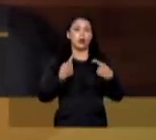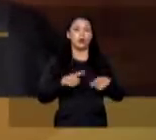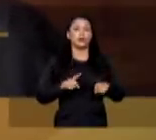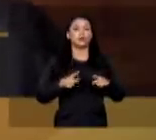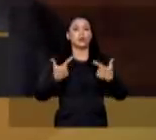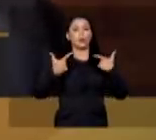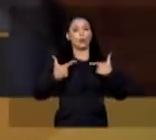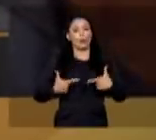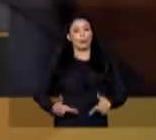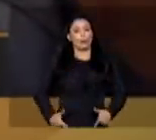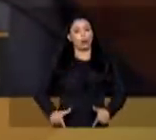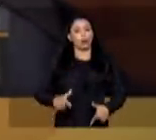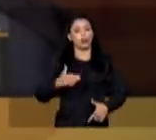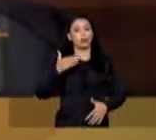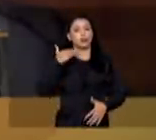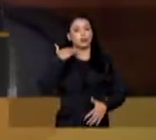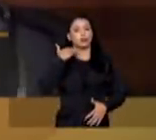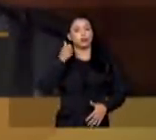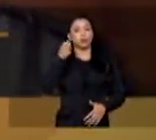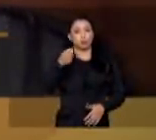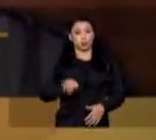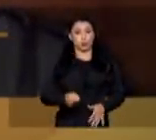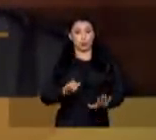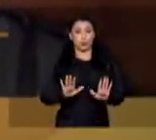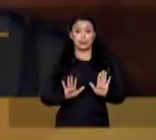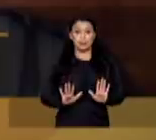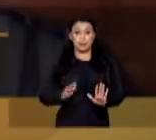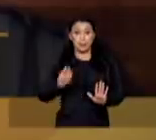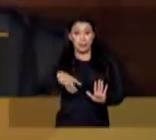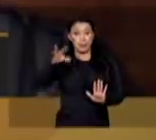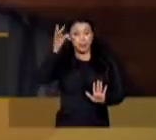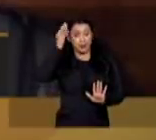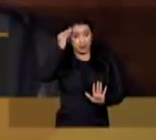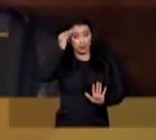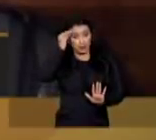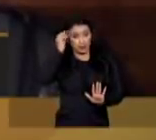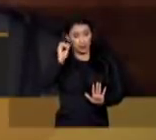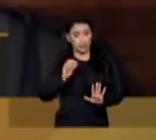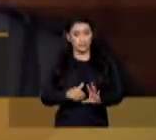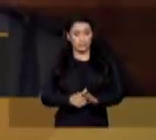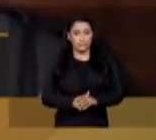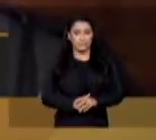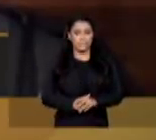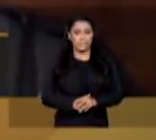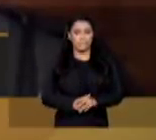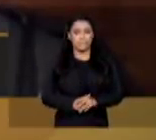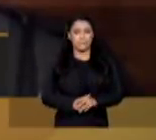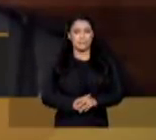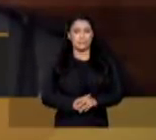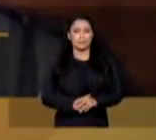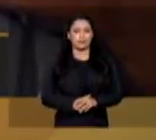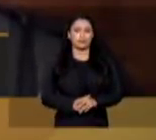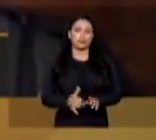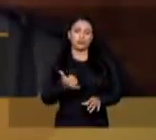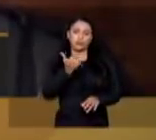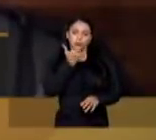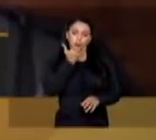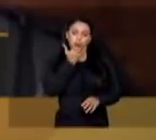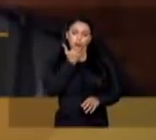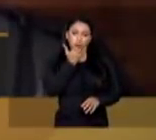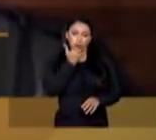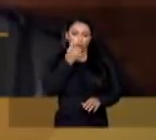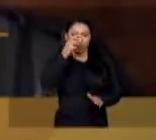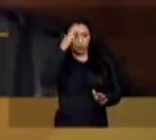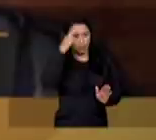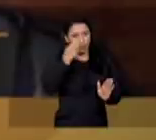imparcialidade do julgador. Entendo, salvo a compreensão diversa e com o devido